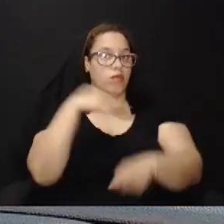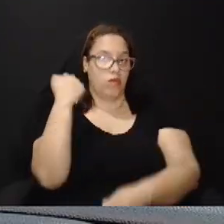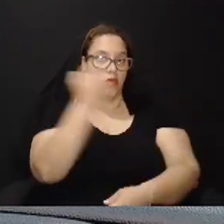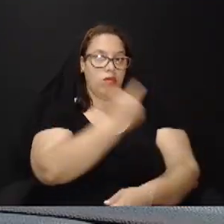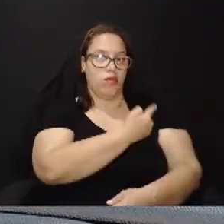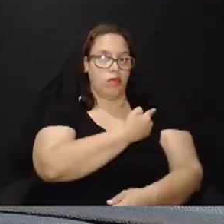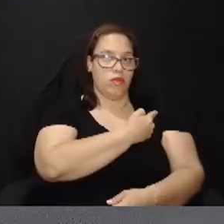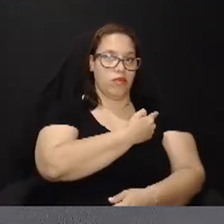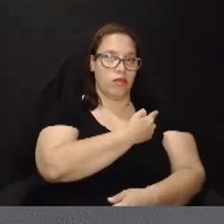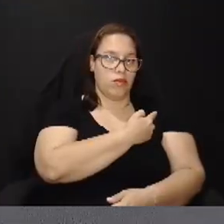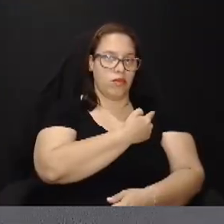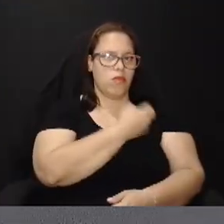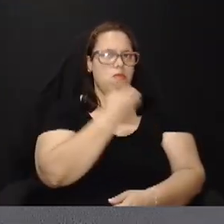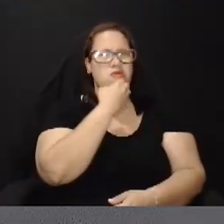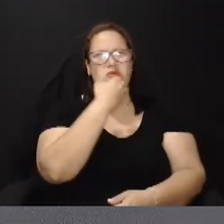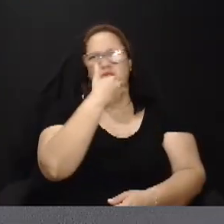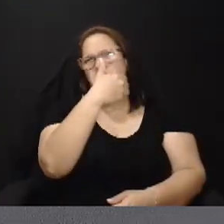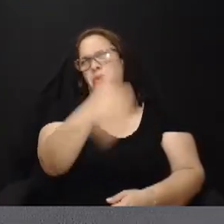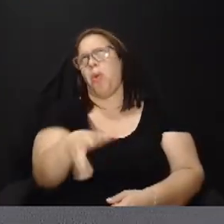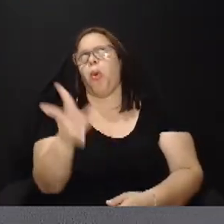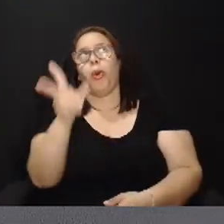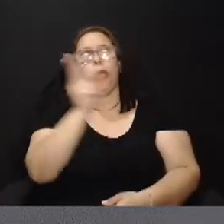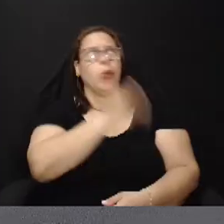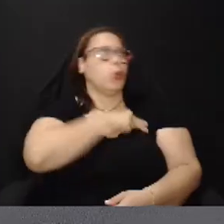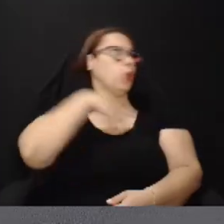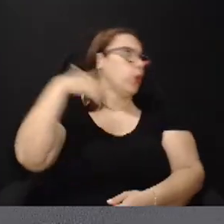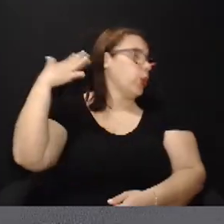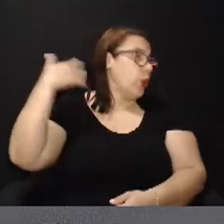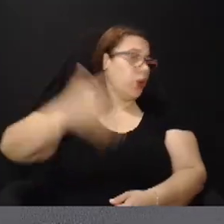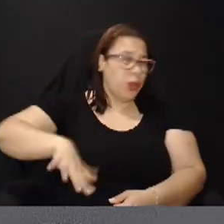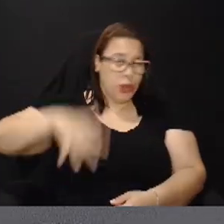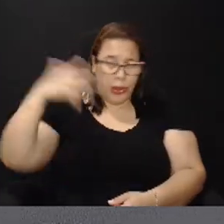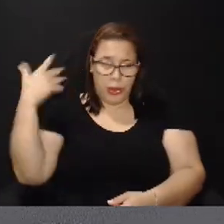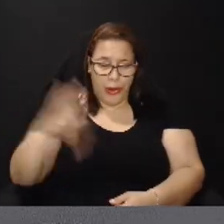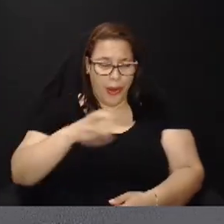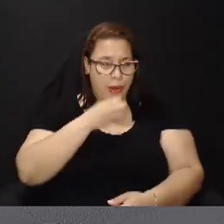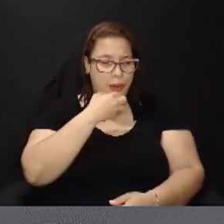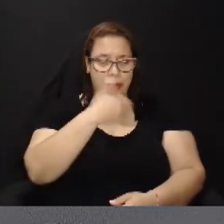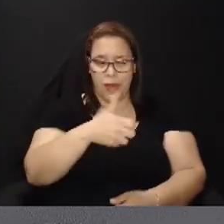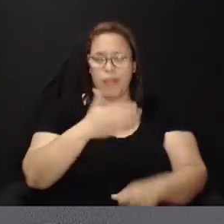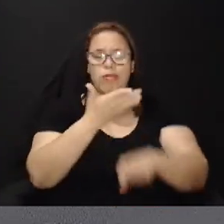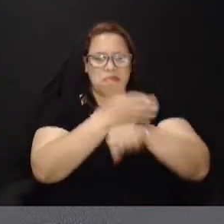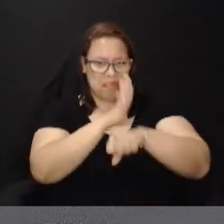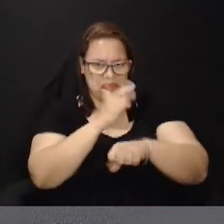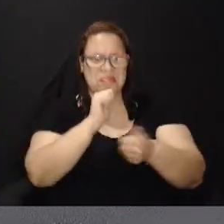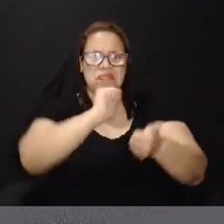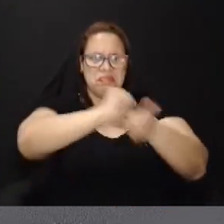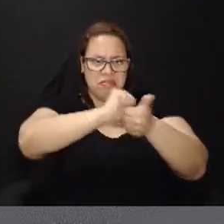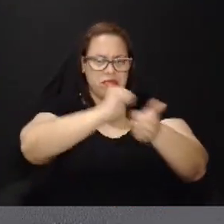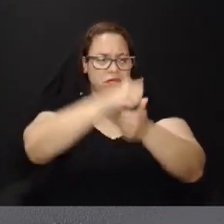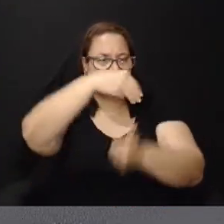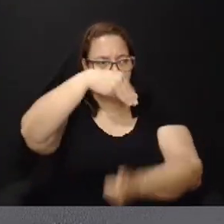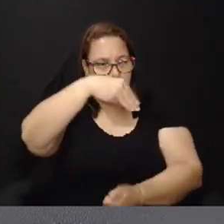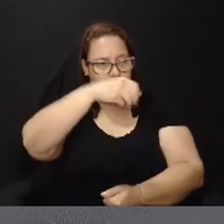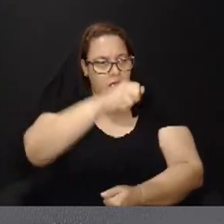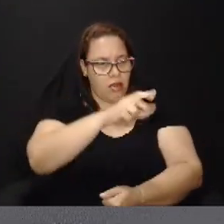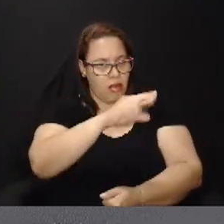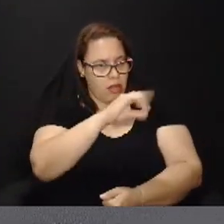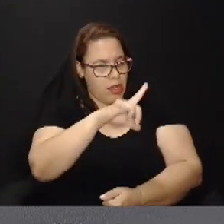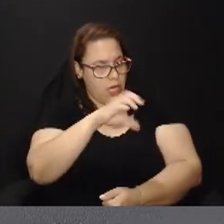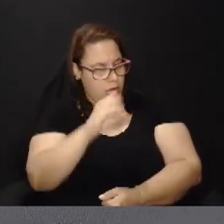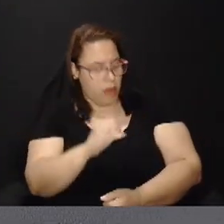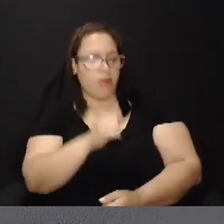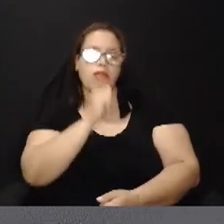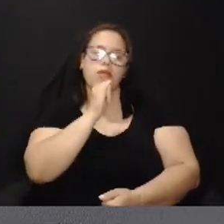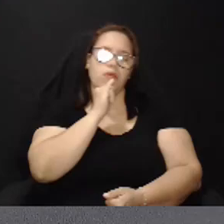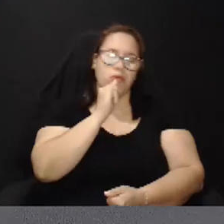muito boa aqui em Campinas, tem gente muito boa, muito capacitada, né? O Marcelo é um exemplo grande disso aí,